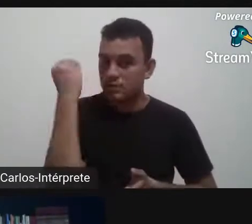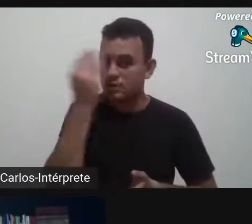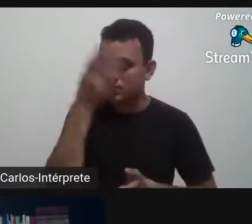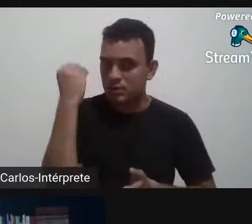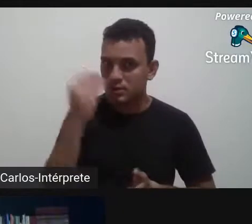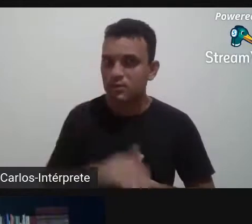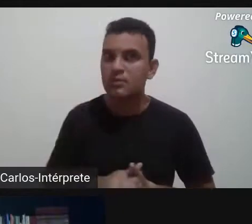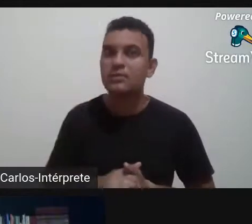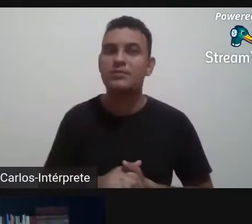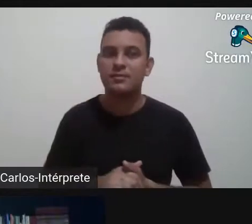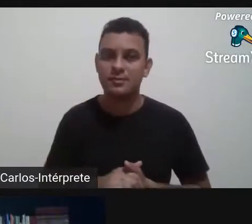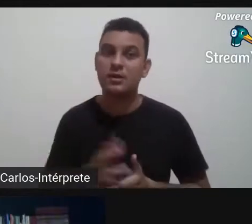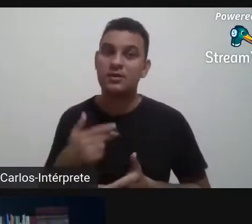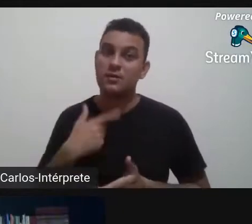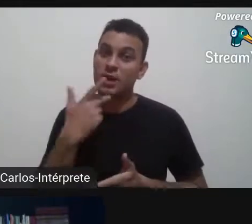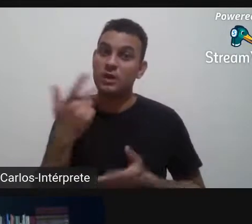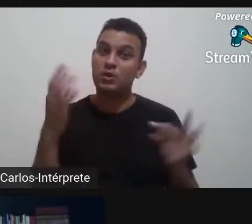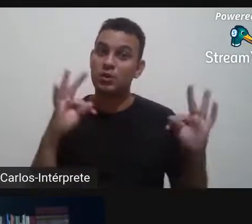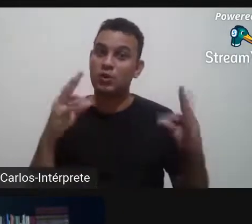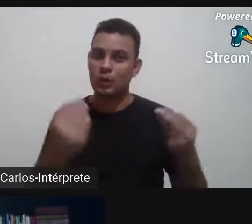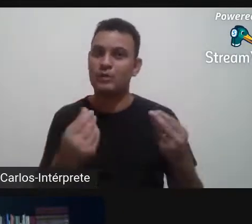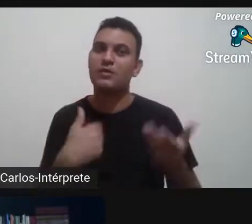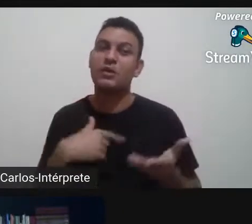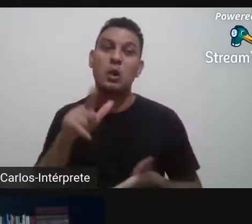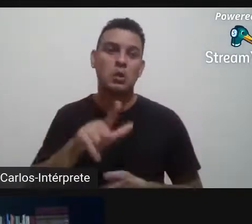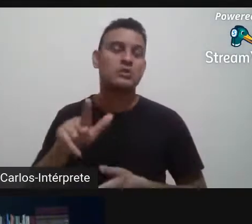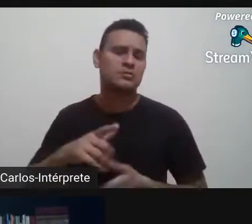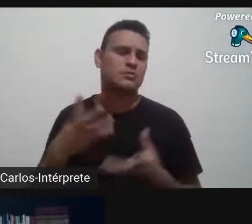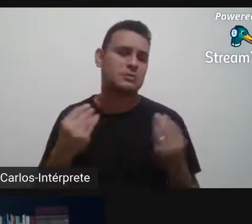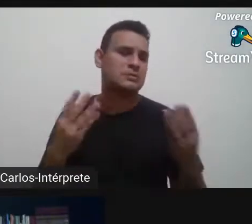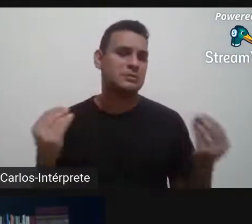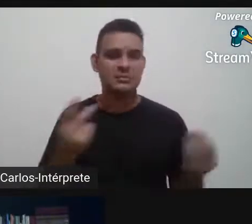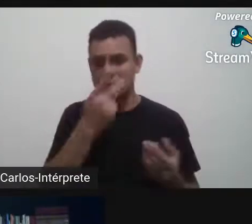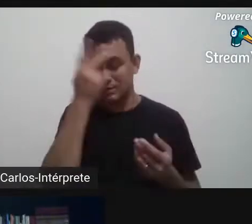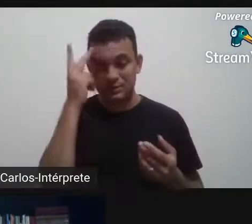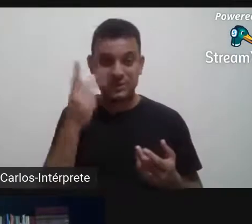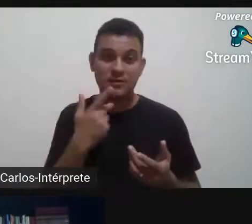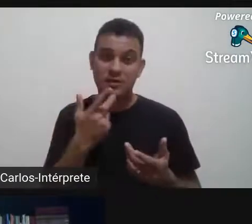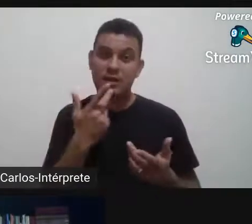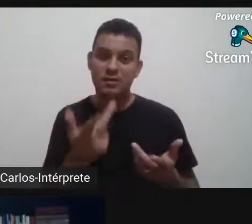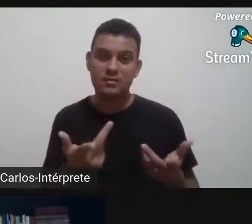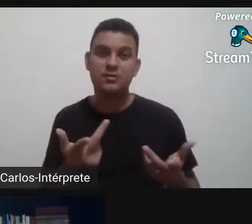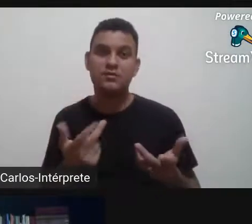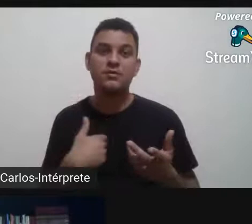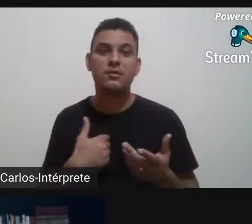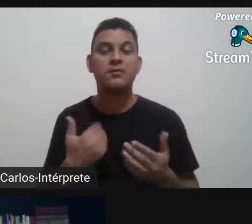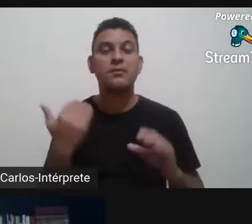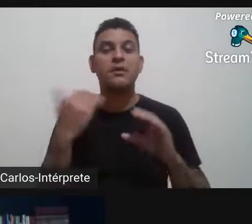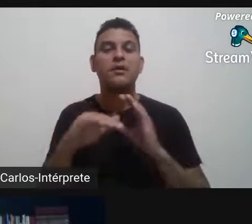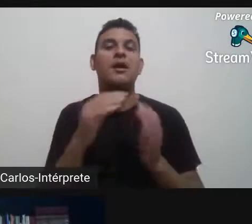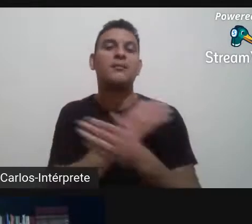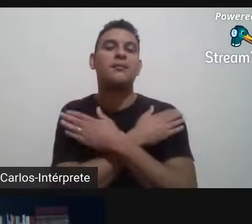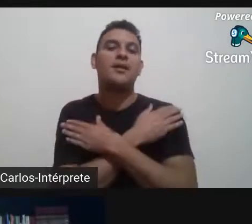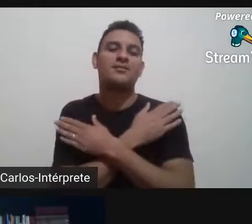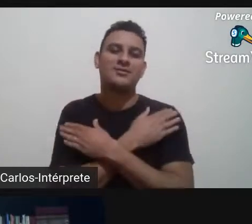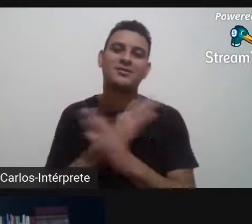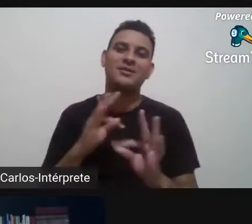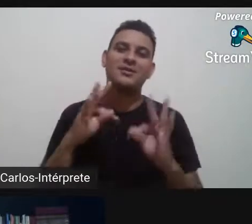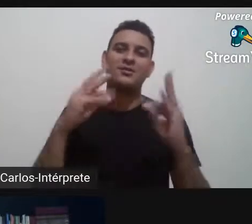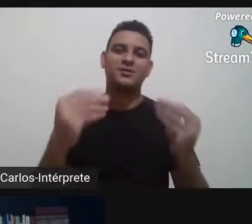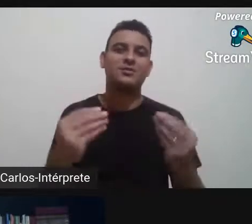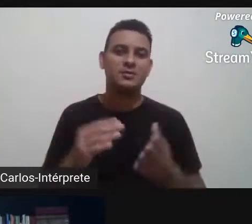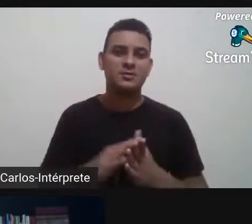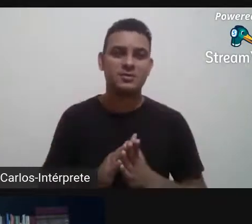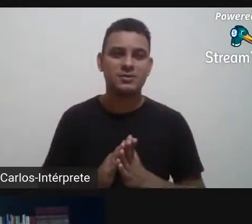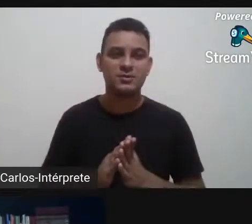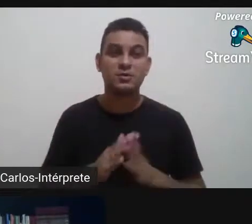e na impossibilidade de falar de todo mundo, claro, porque tem muita gente, fazer esse registro e mandar o nosso abraço aqui para todo mundo, de